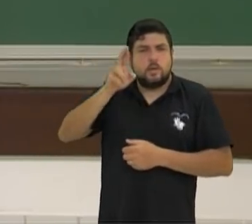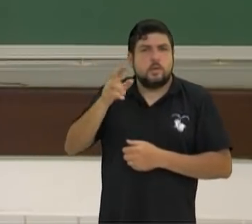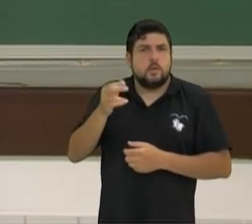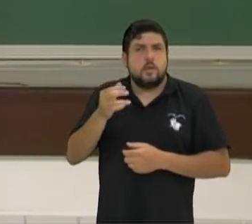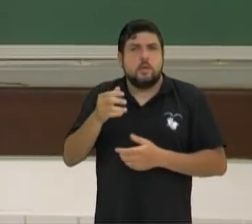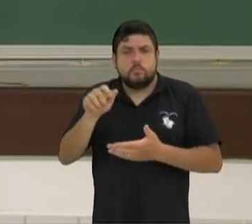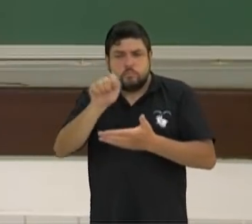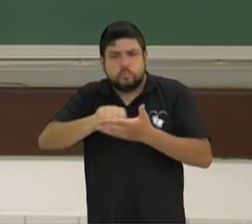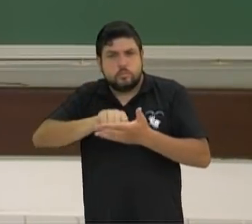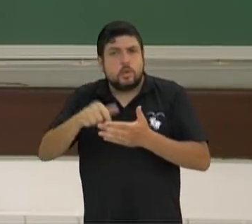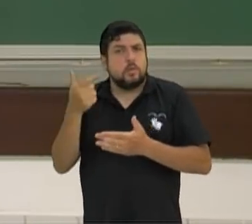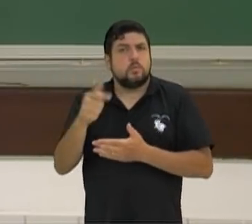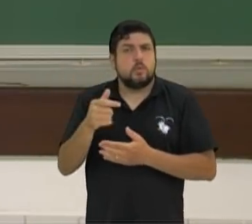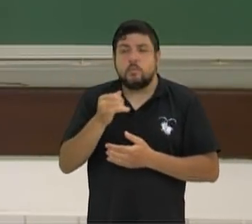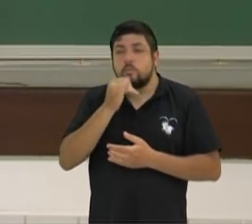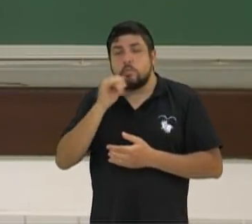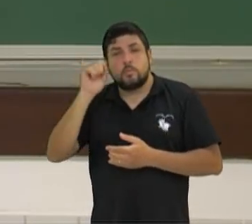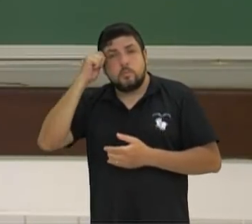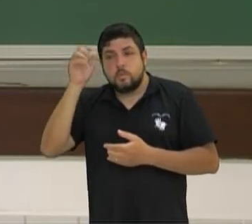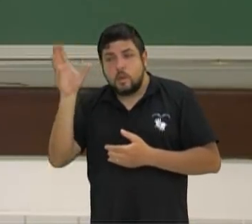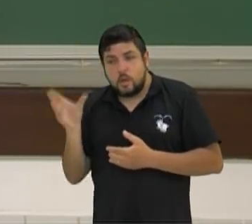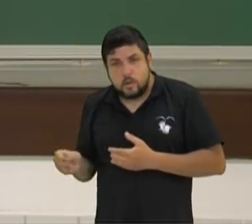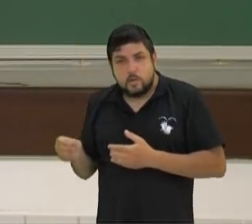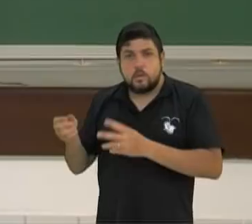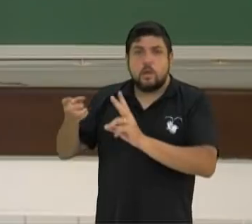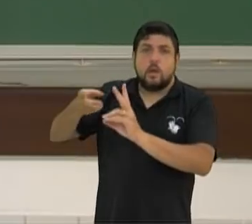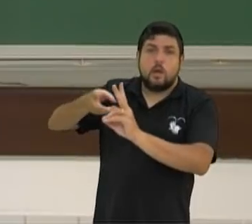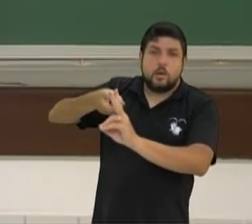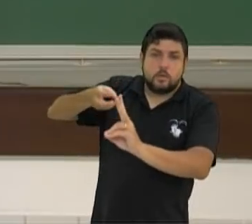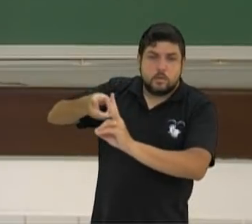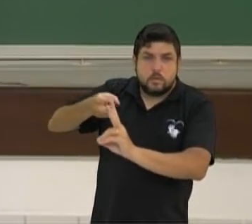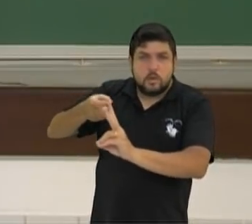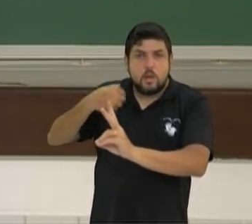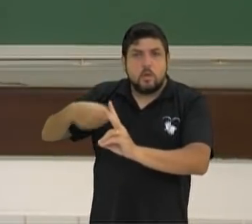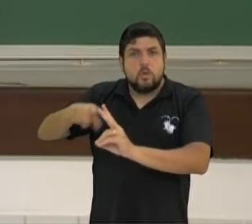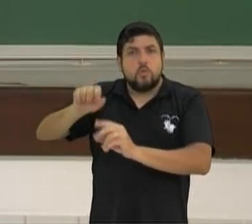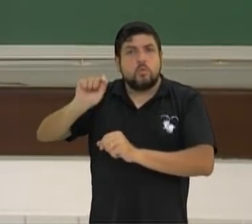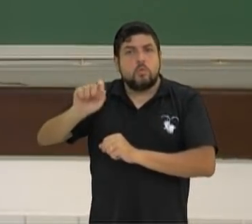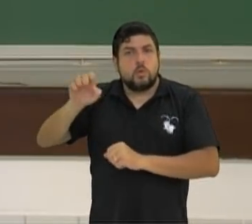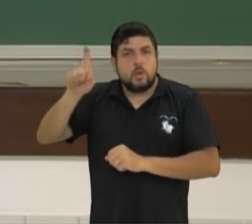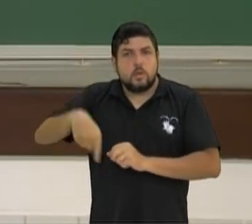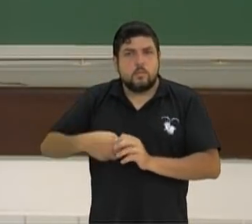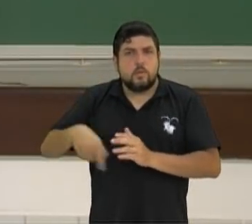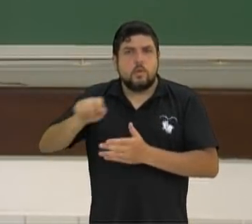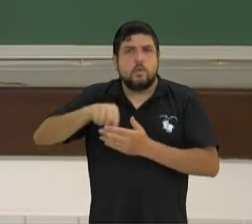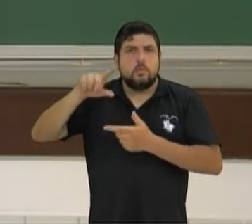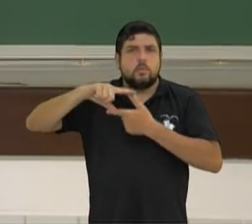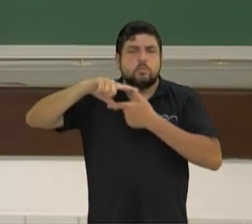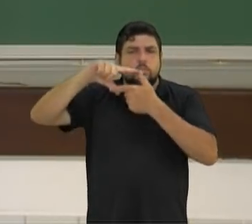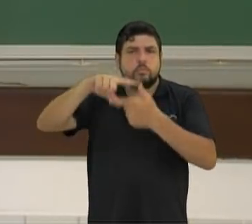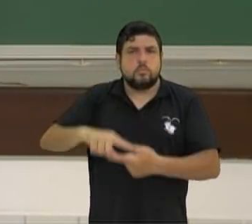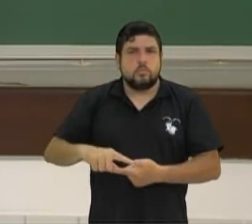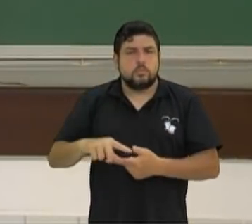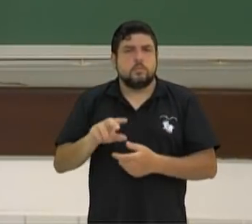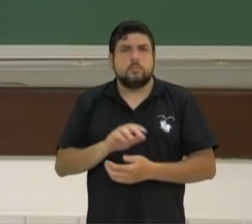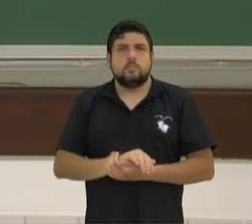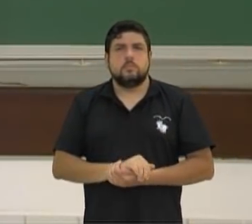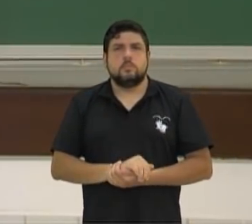africana, cigana, que não tem livro sagrado escrito, são os ritos e rituais que ajudam na manutenção dos